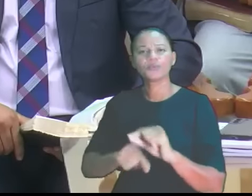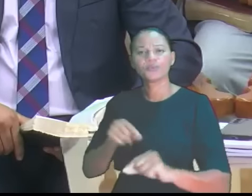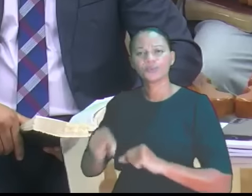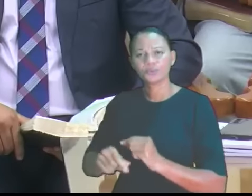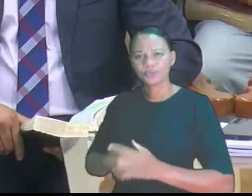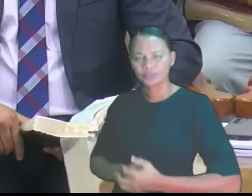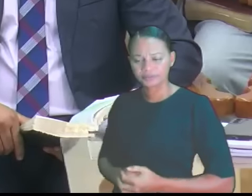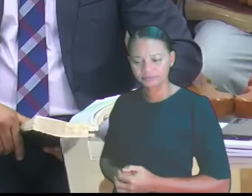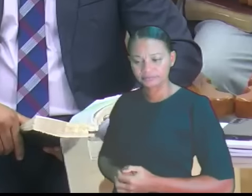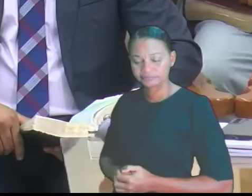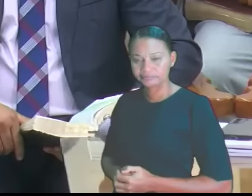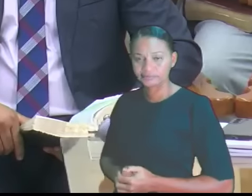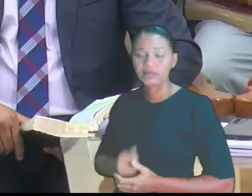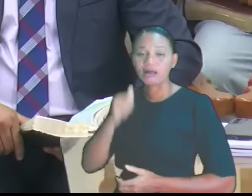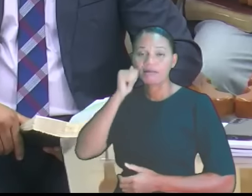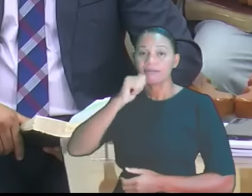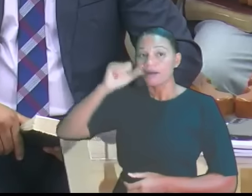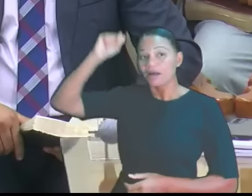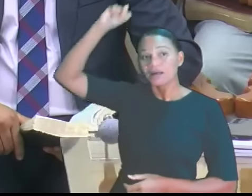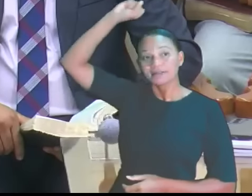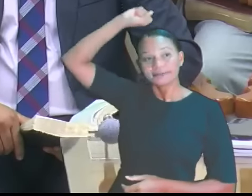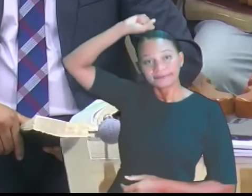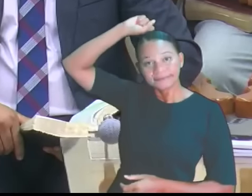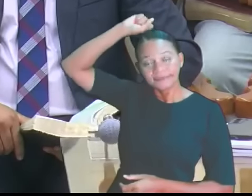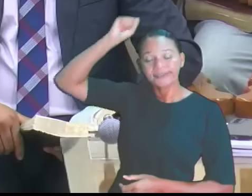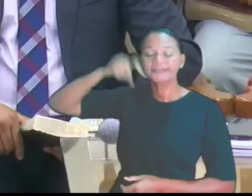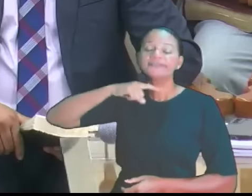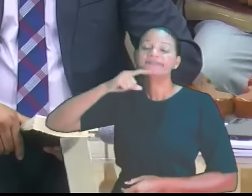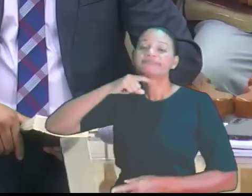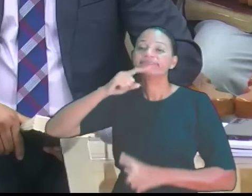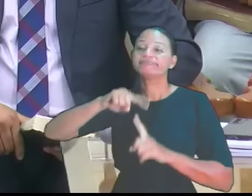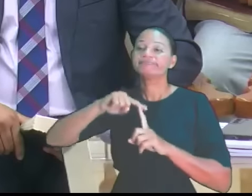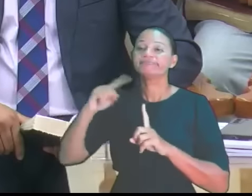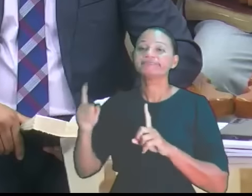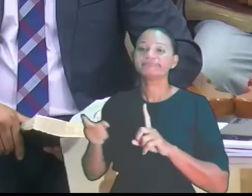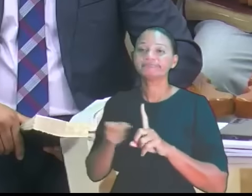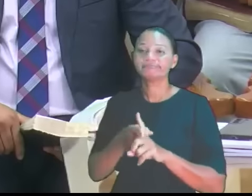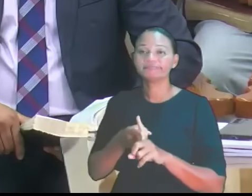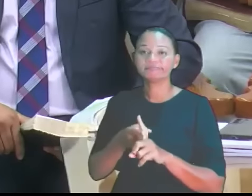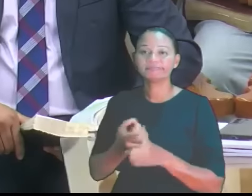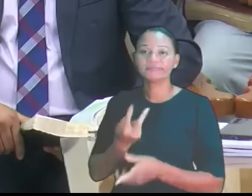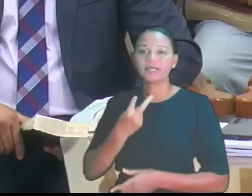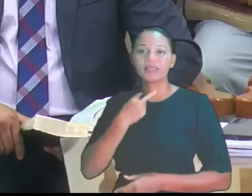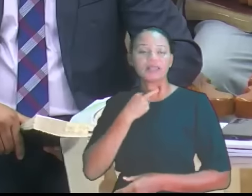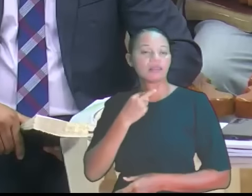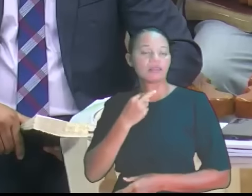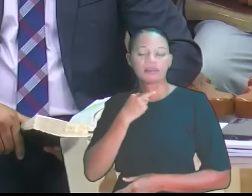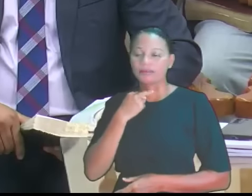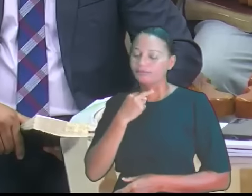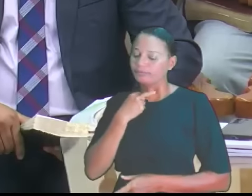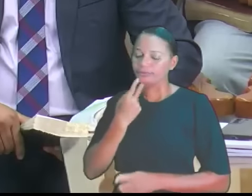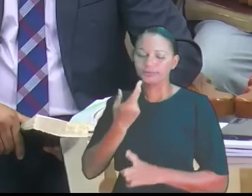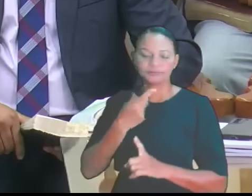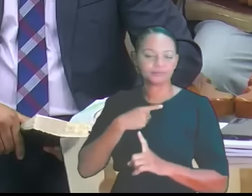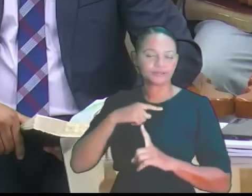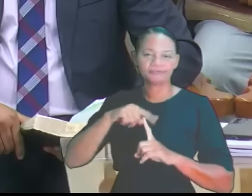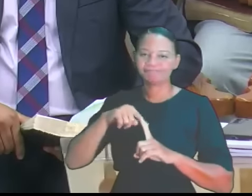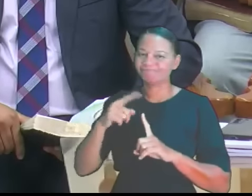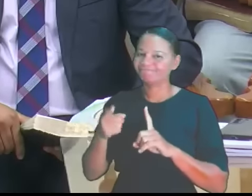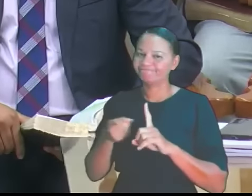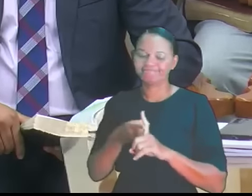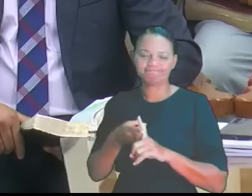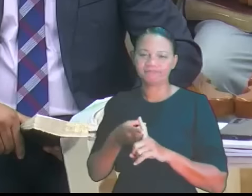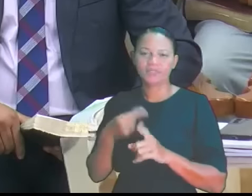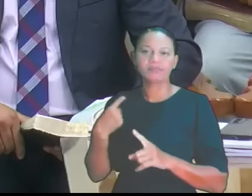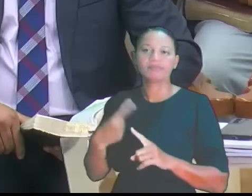além de Sara já ser estéril, ela não poderia gerar, porque não